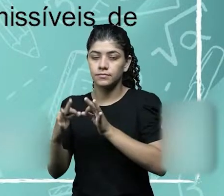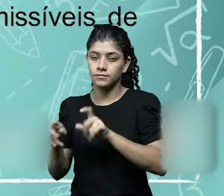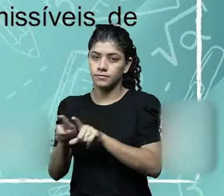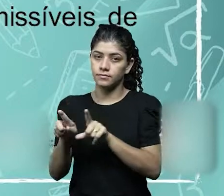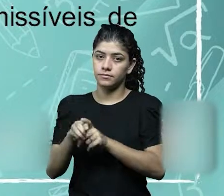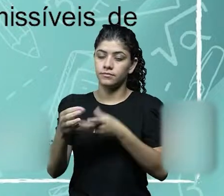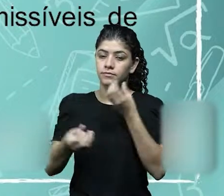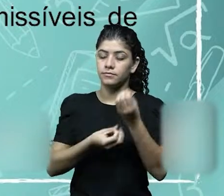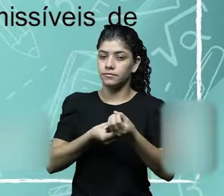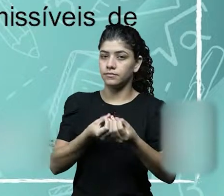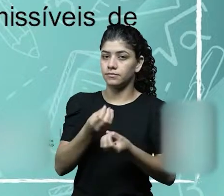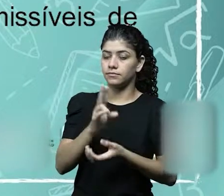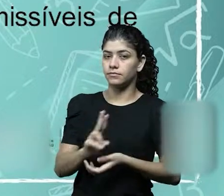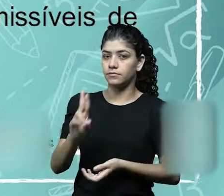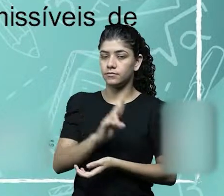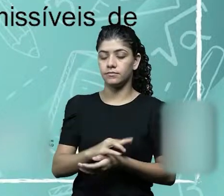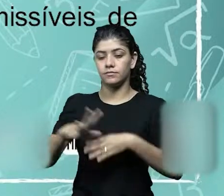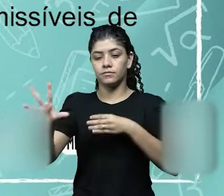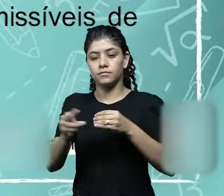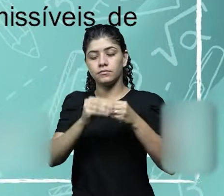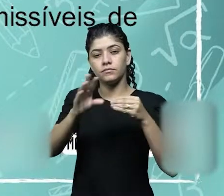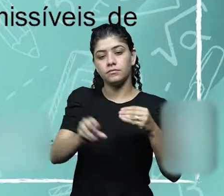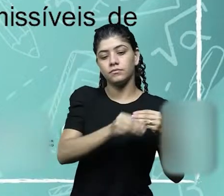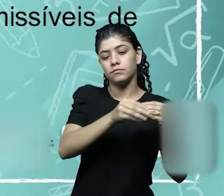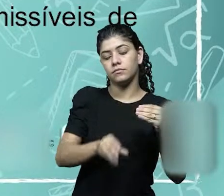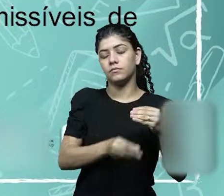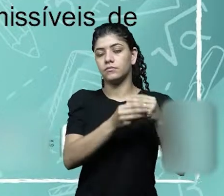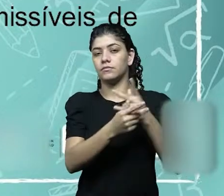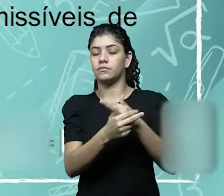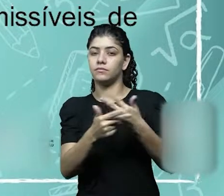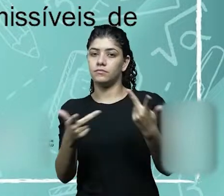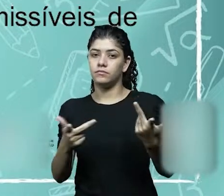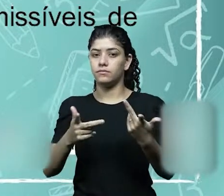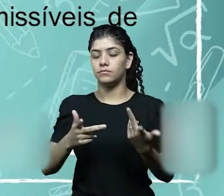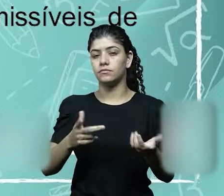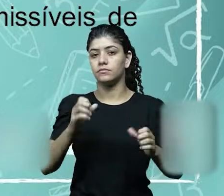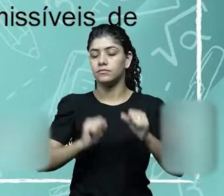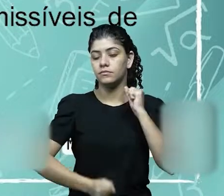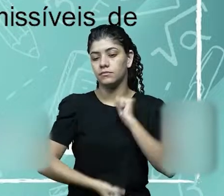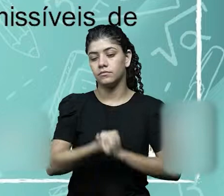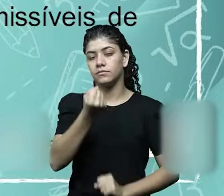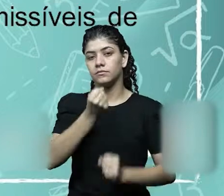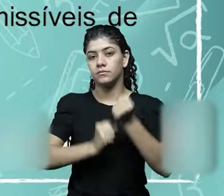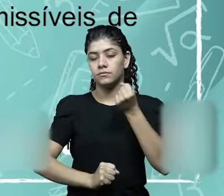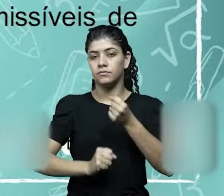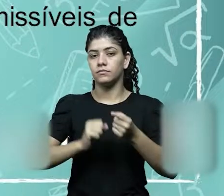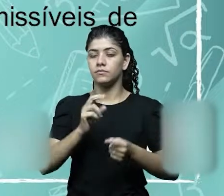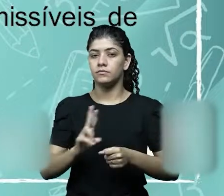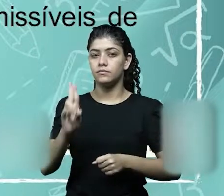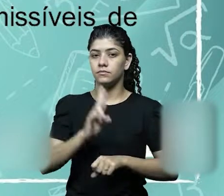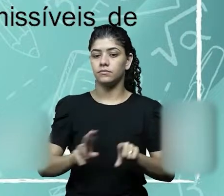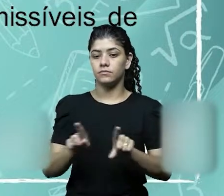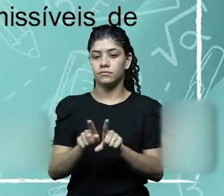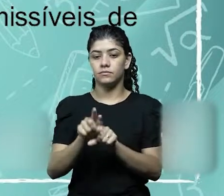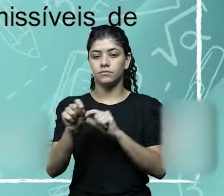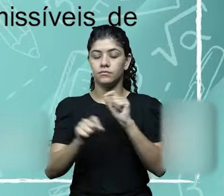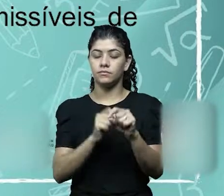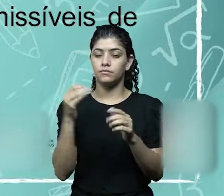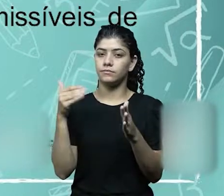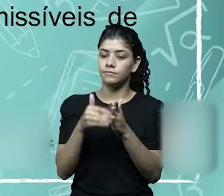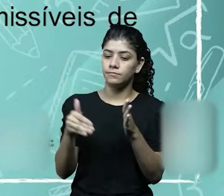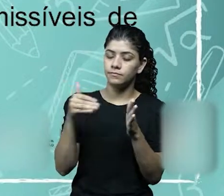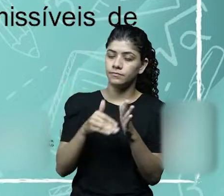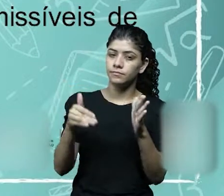funcionamento, em relação ao conjunto de peças que compõem as máquinas e equipamentos, são utilizados tolerâncias,